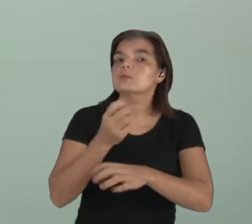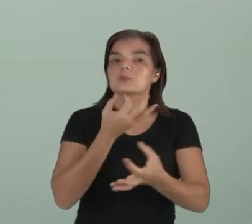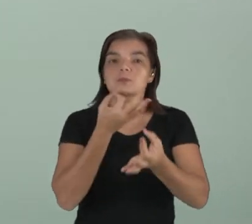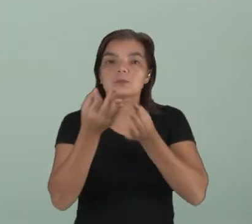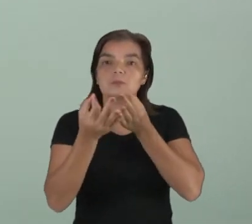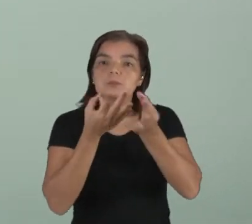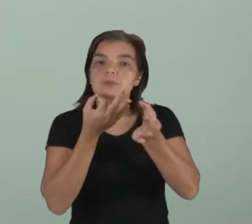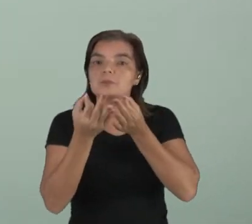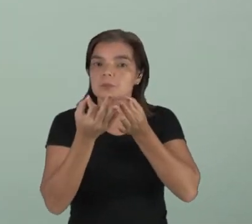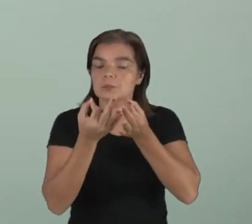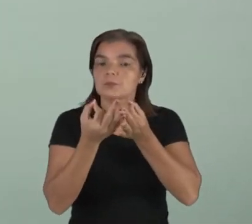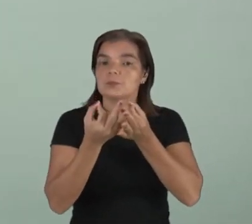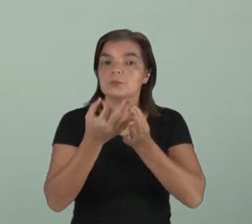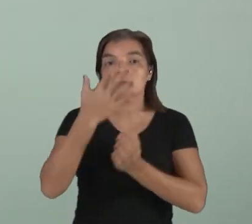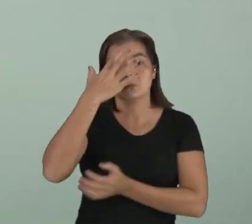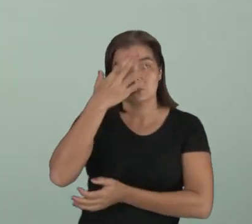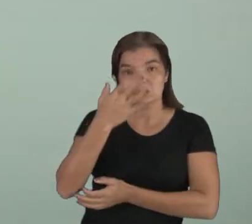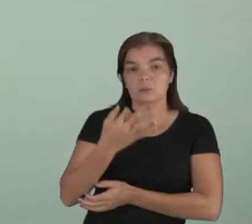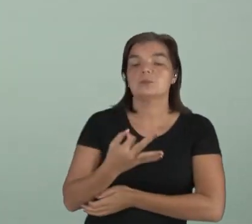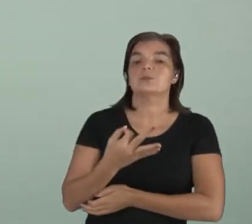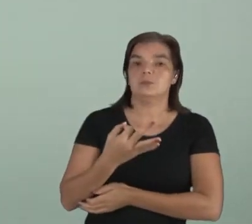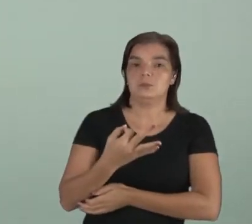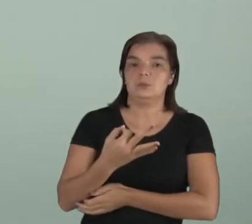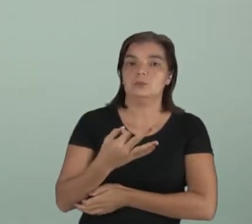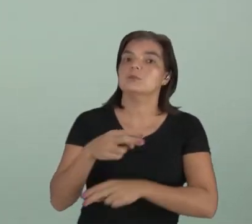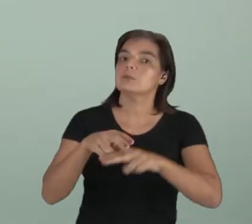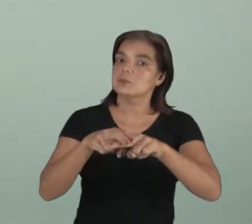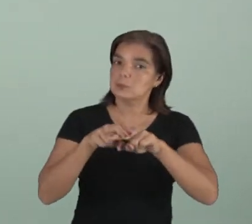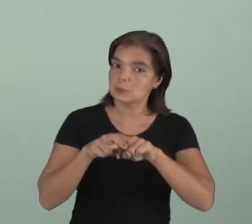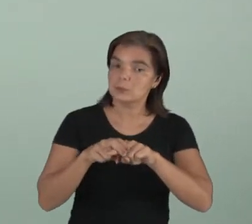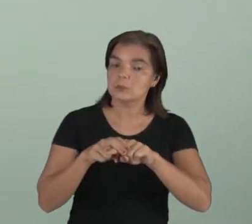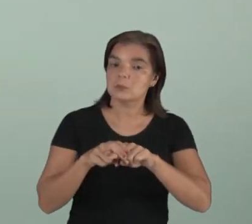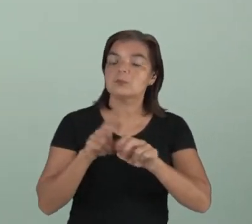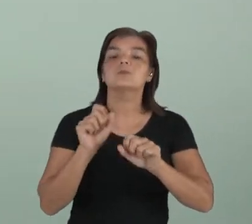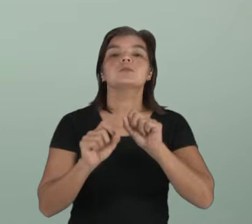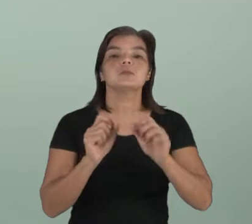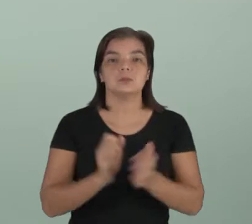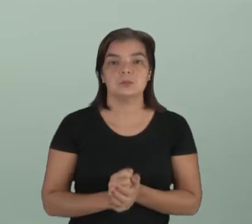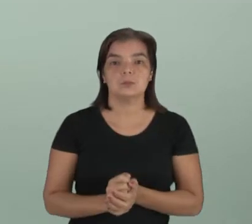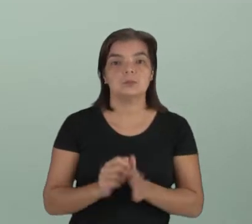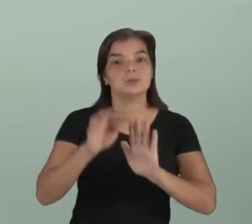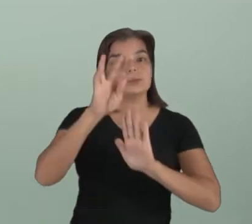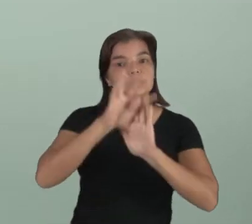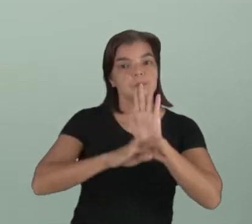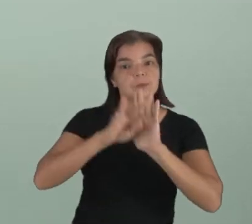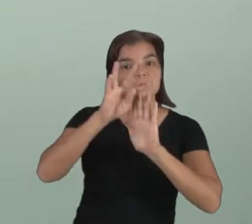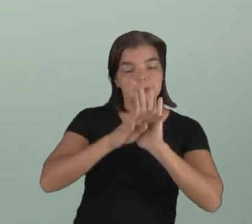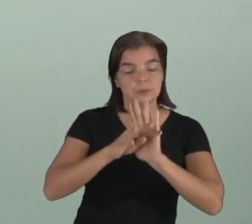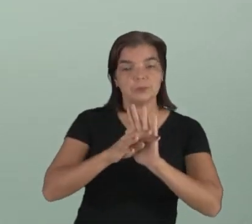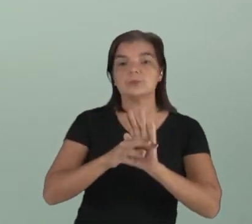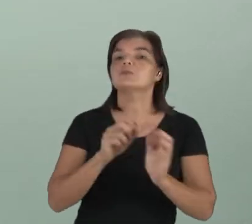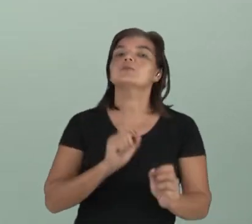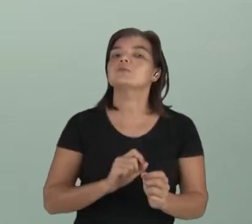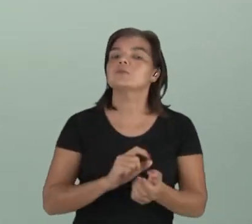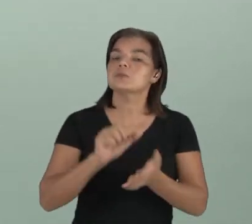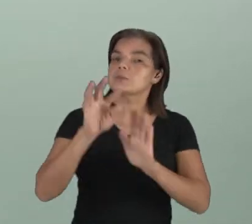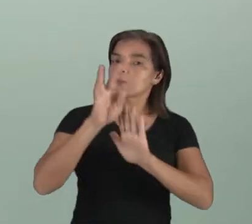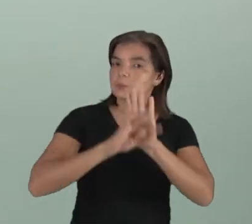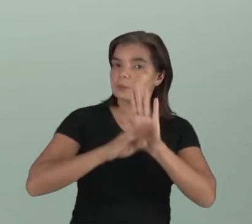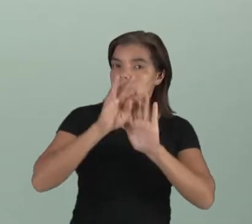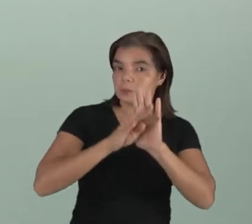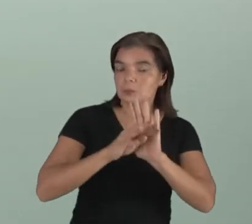argumentativas, você precisa de justificativas. É por isso que o nome é texto dissertativo